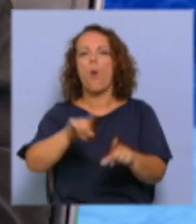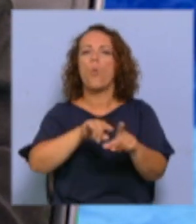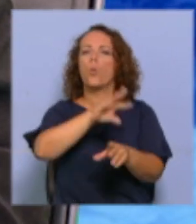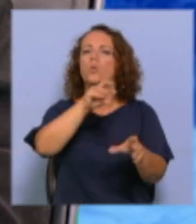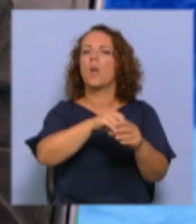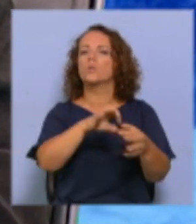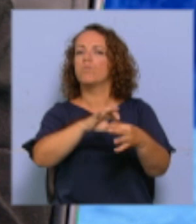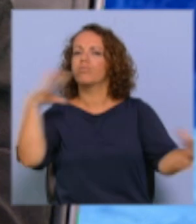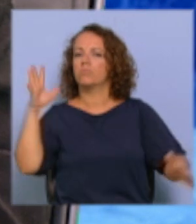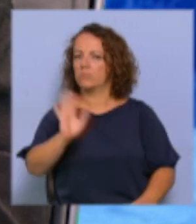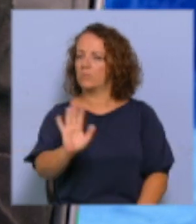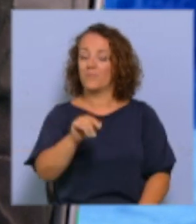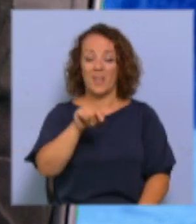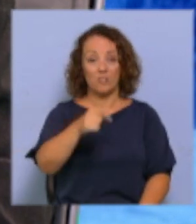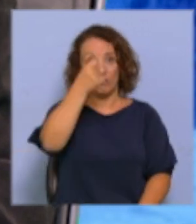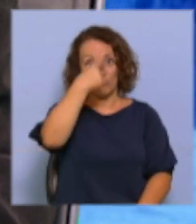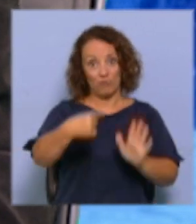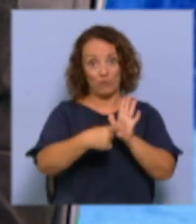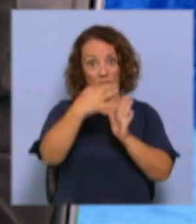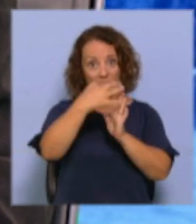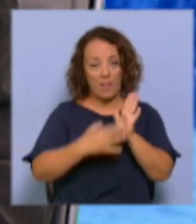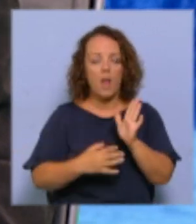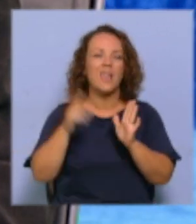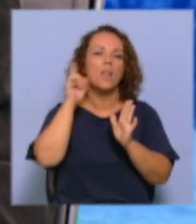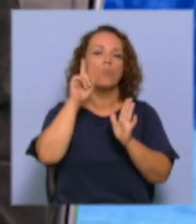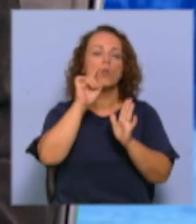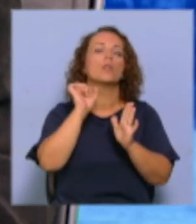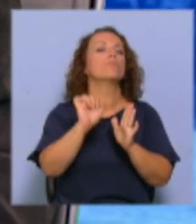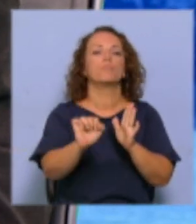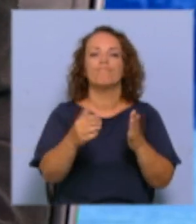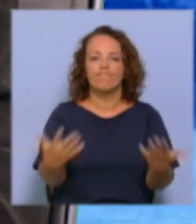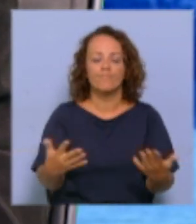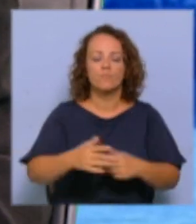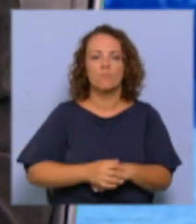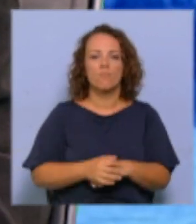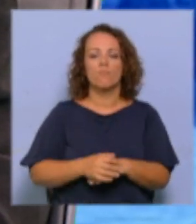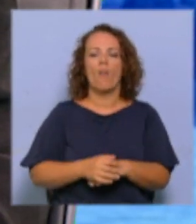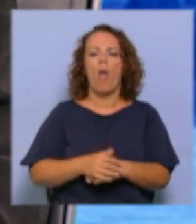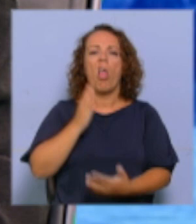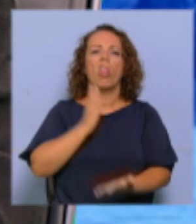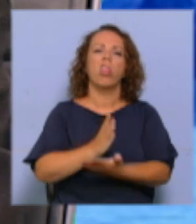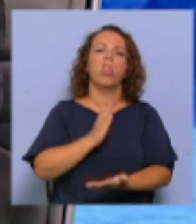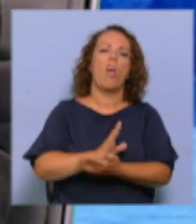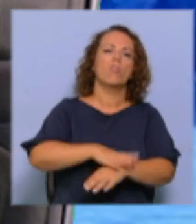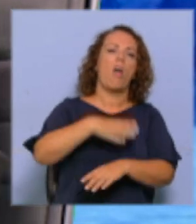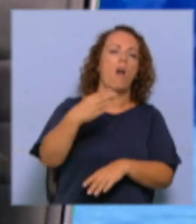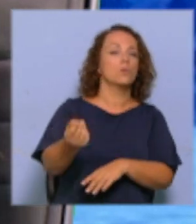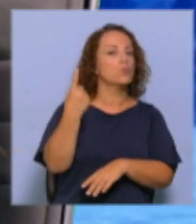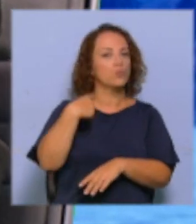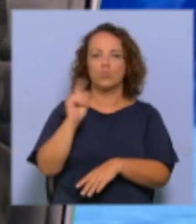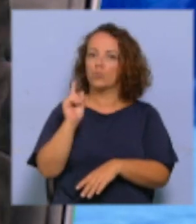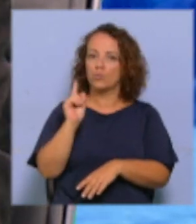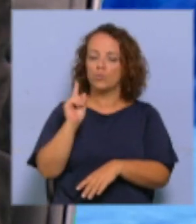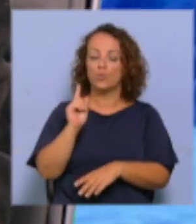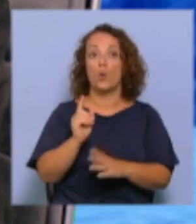parábola tem a ver com uma coisa que é muito importante. Nunca é tarde para, através da mensagem de Jesus, chegar ao conhecimento